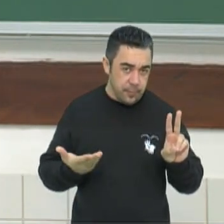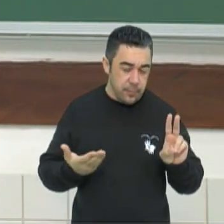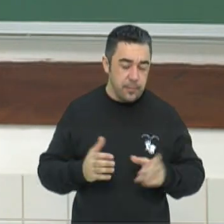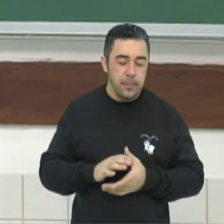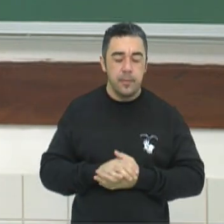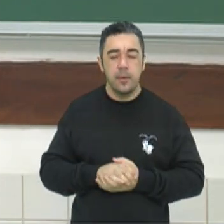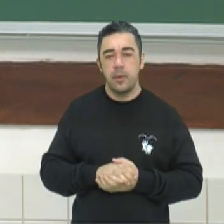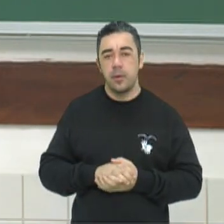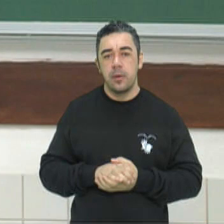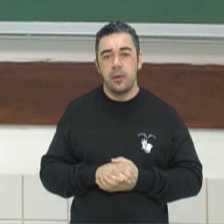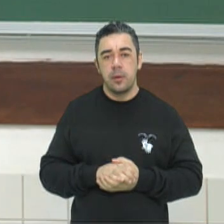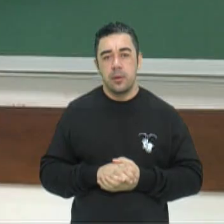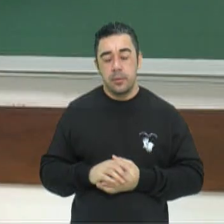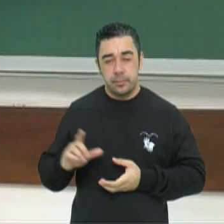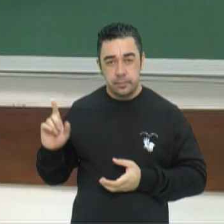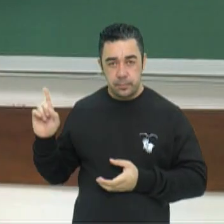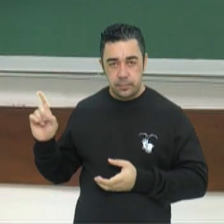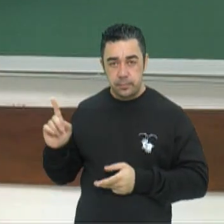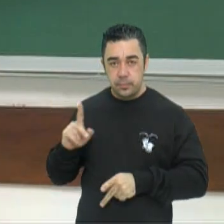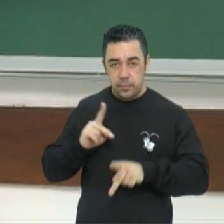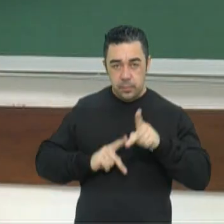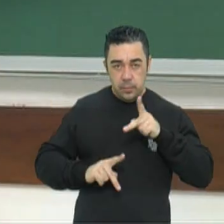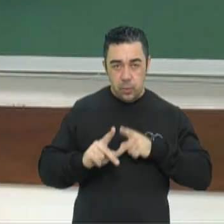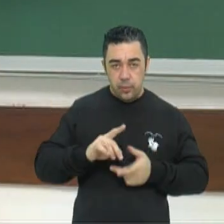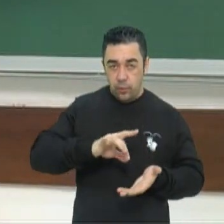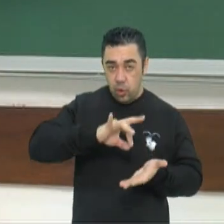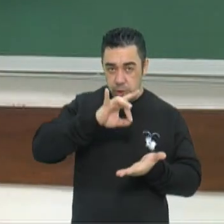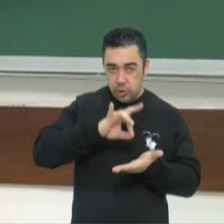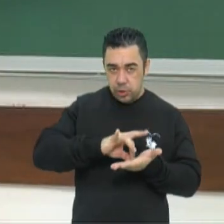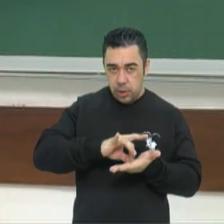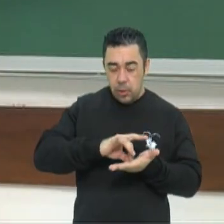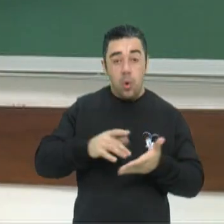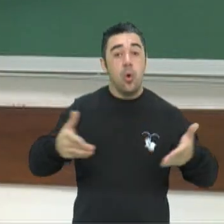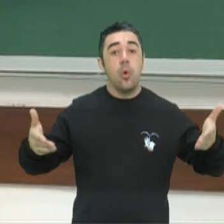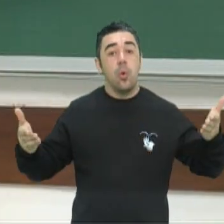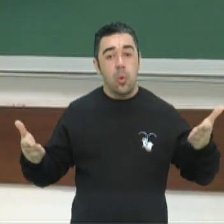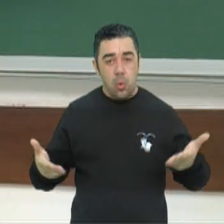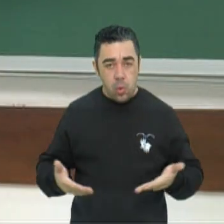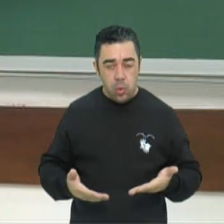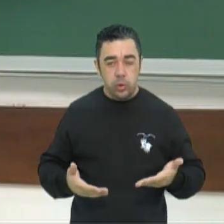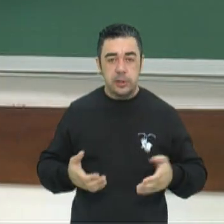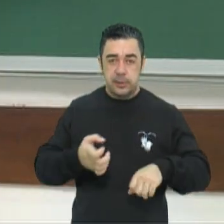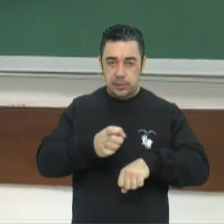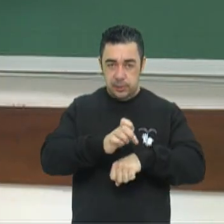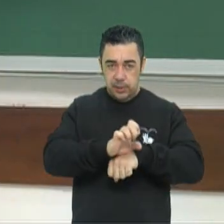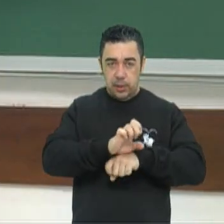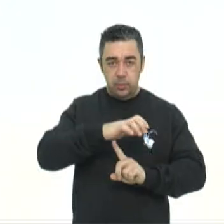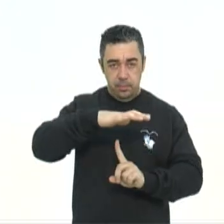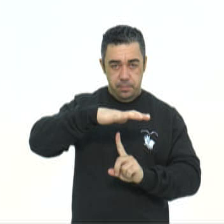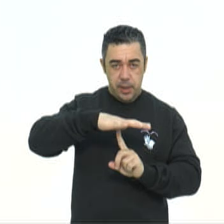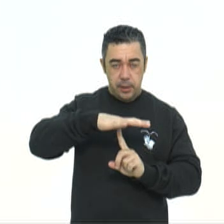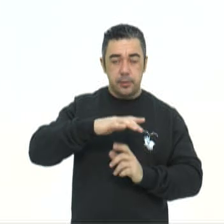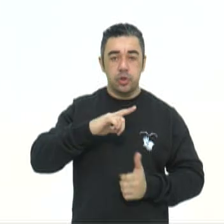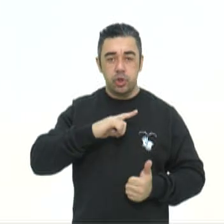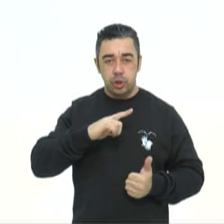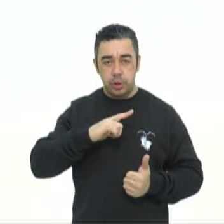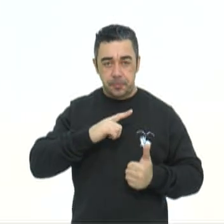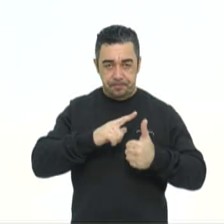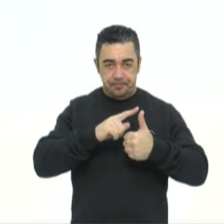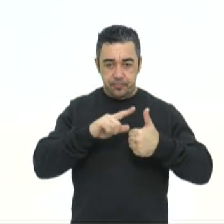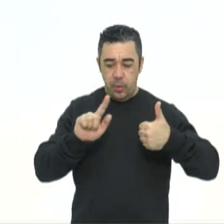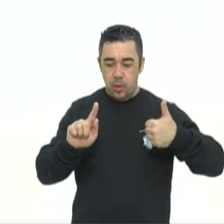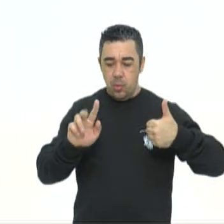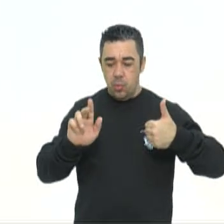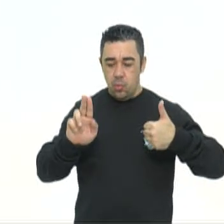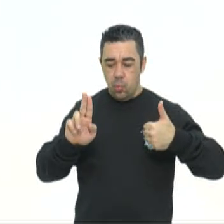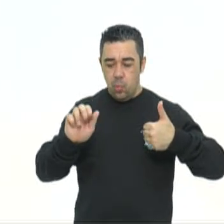olha só. Entre os povos originários, onde hoje nós chamamos de Paraná, tinham os